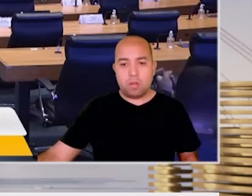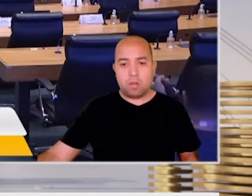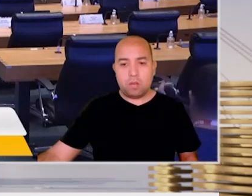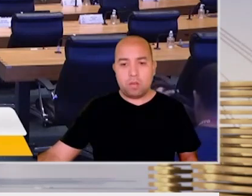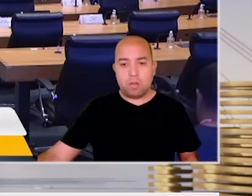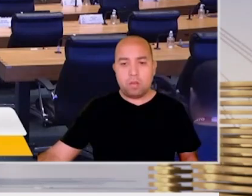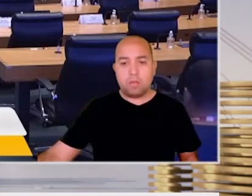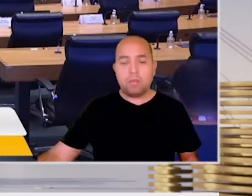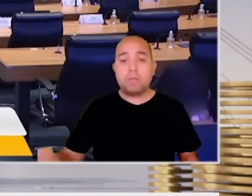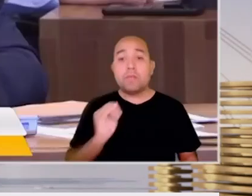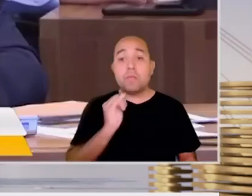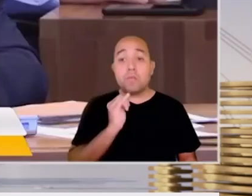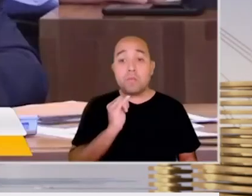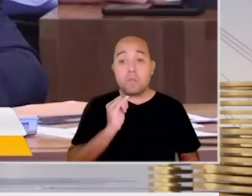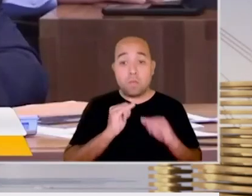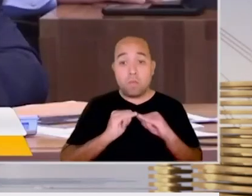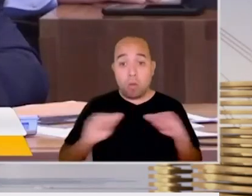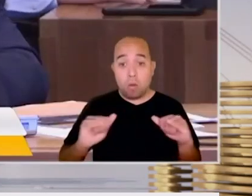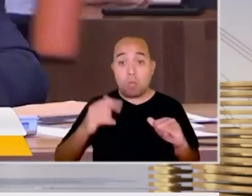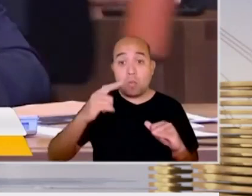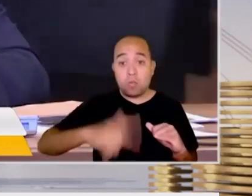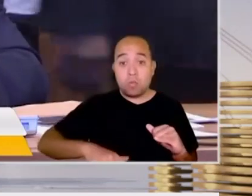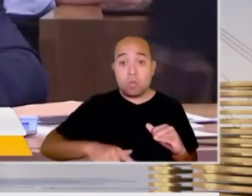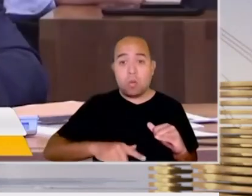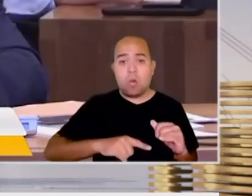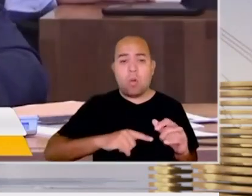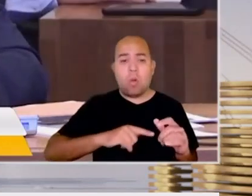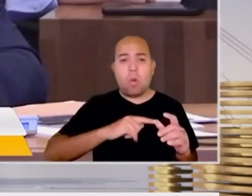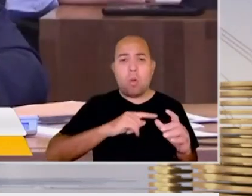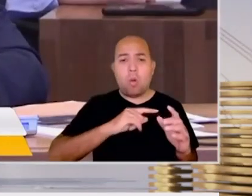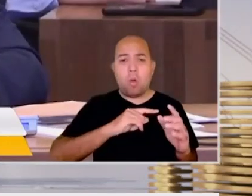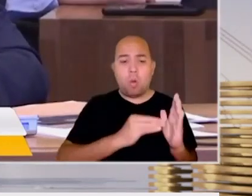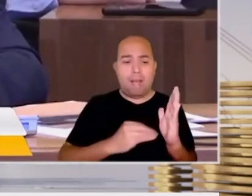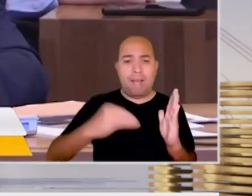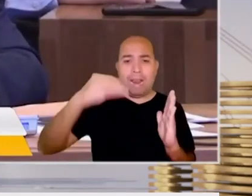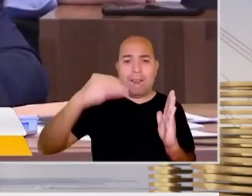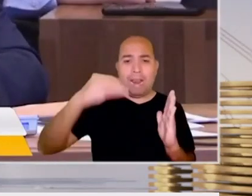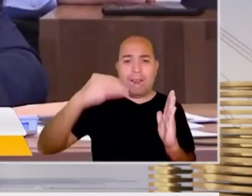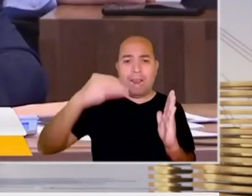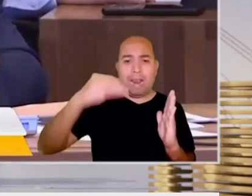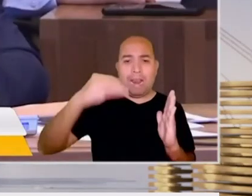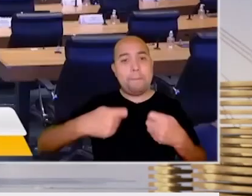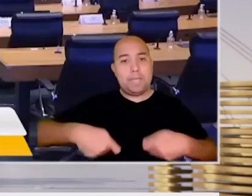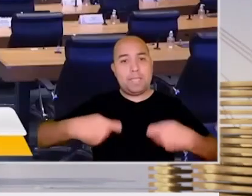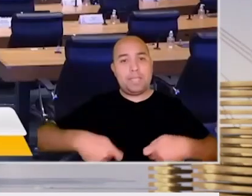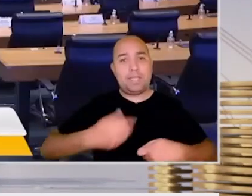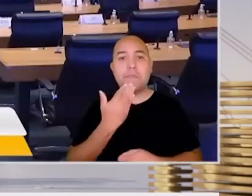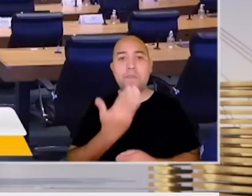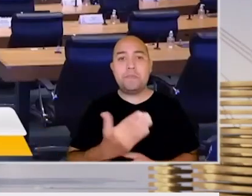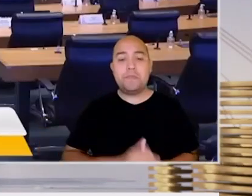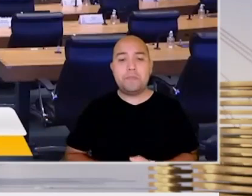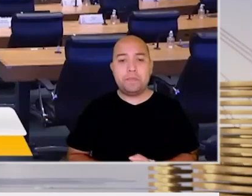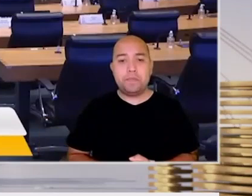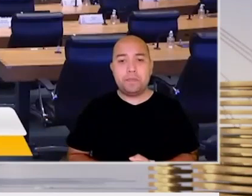devem entrar nesse relatório, um deles é o ex-ministro-chefe do Gabinete de Segurança Institucional, o general